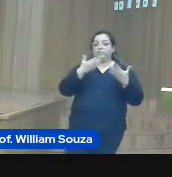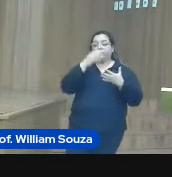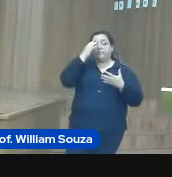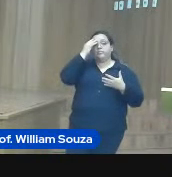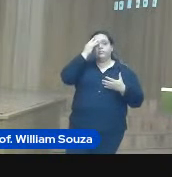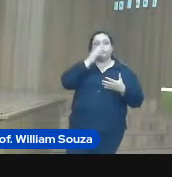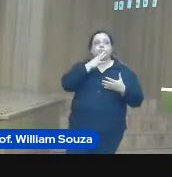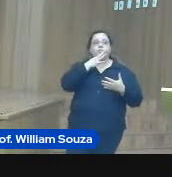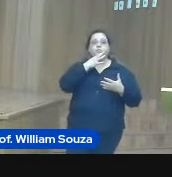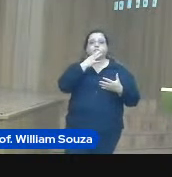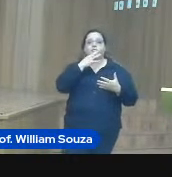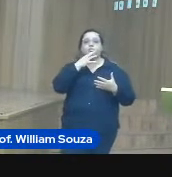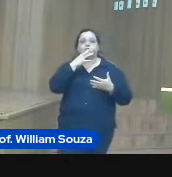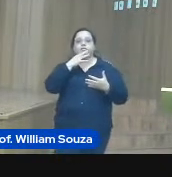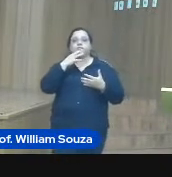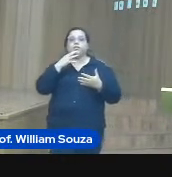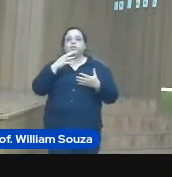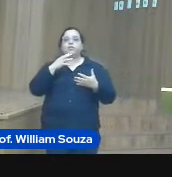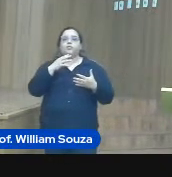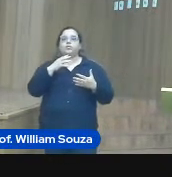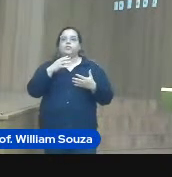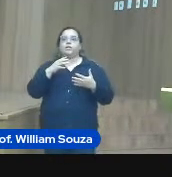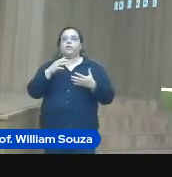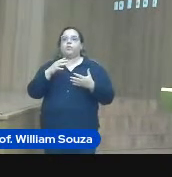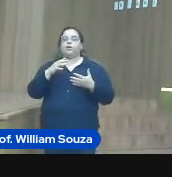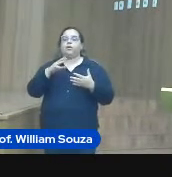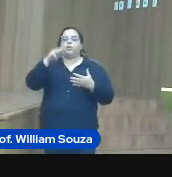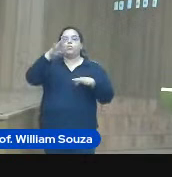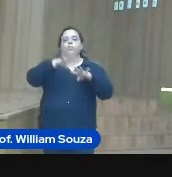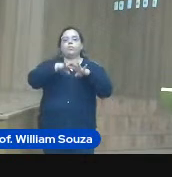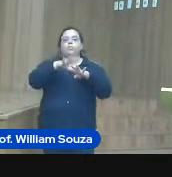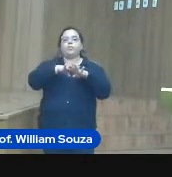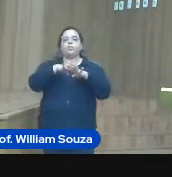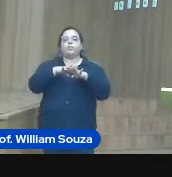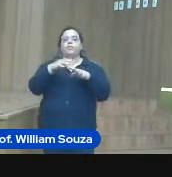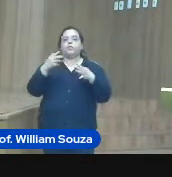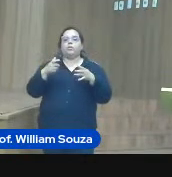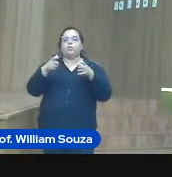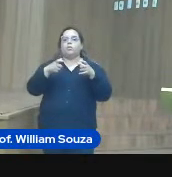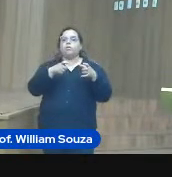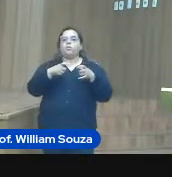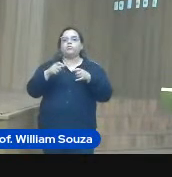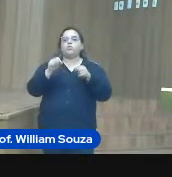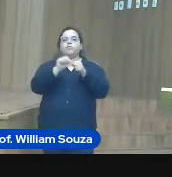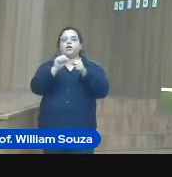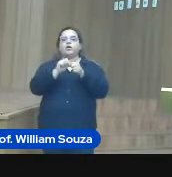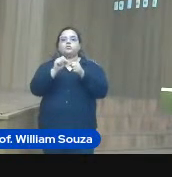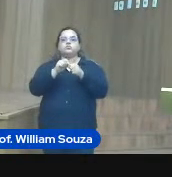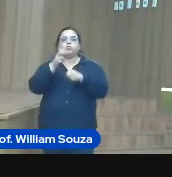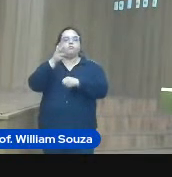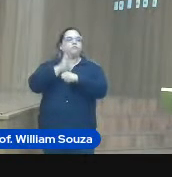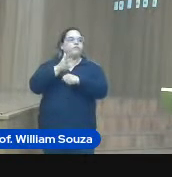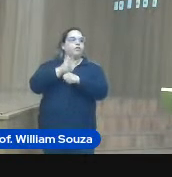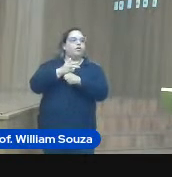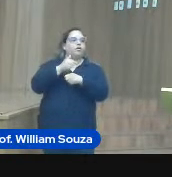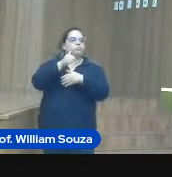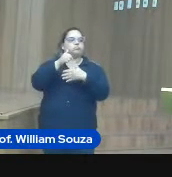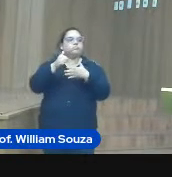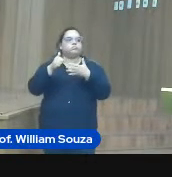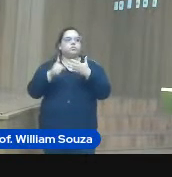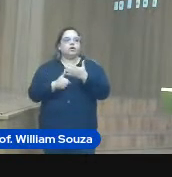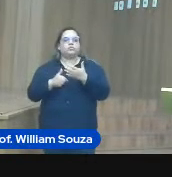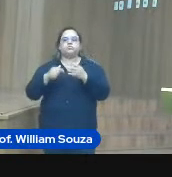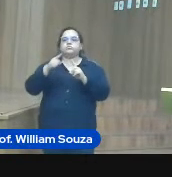o canal da Matemática Humanista. É um canal onde eu produzo vídeos de todos os tipos e tem